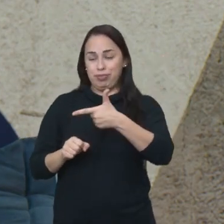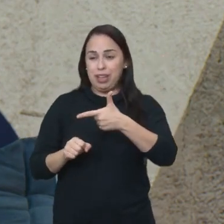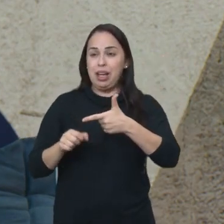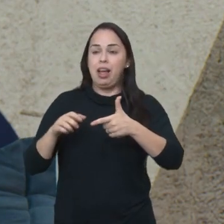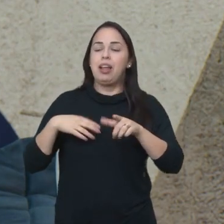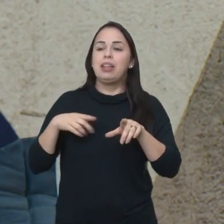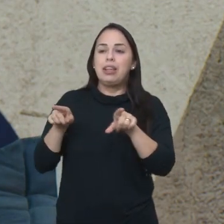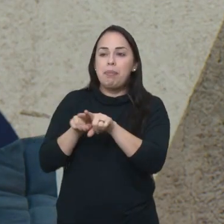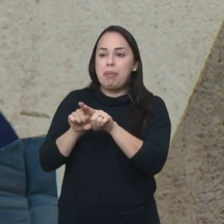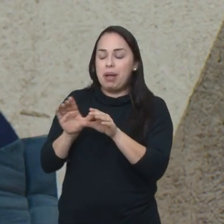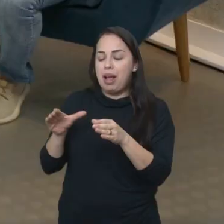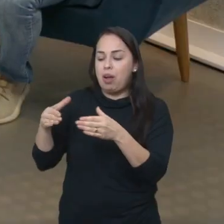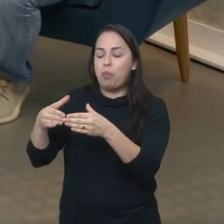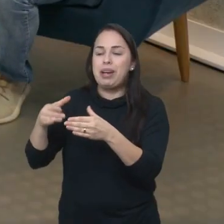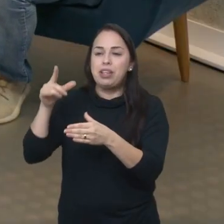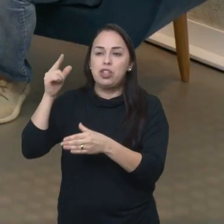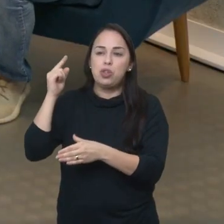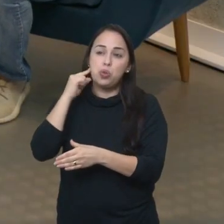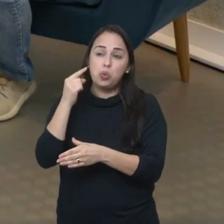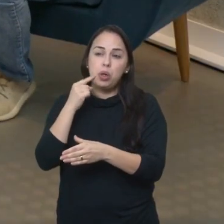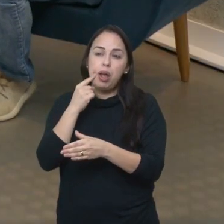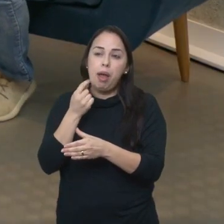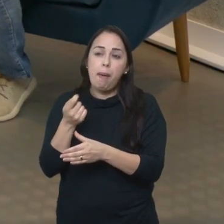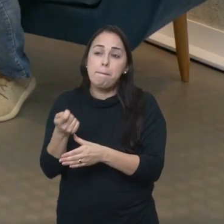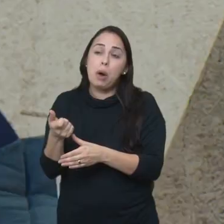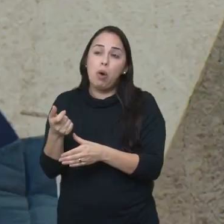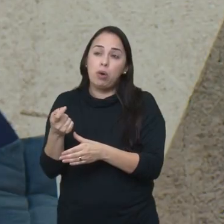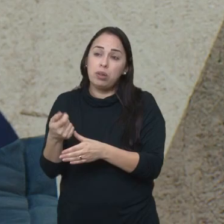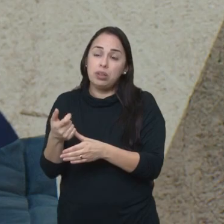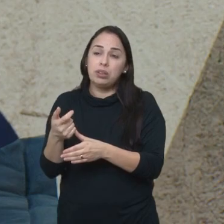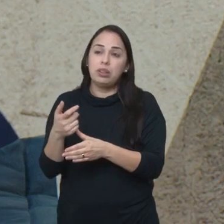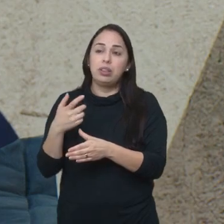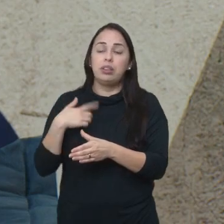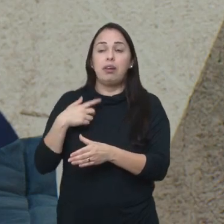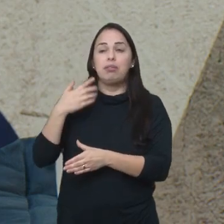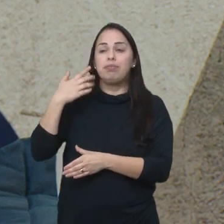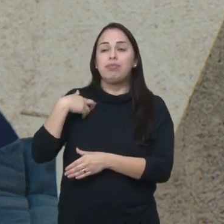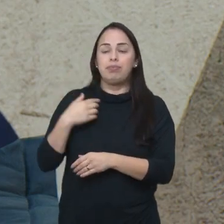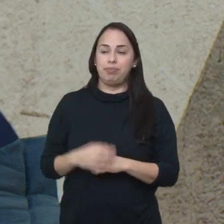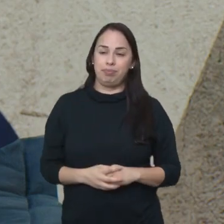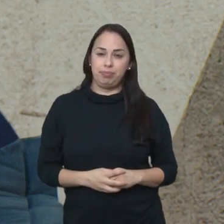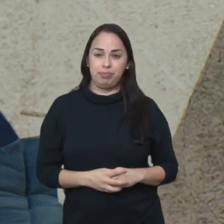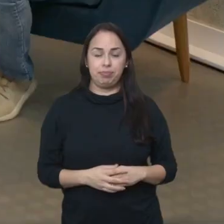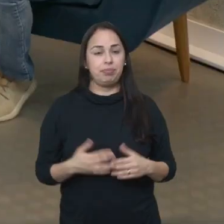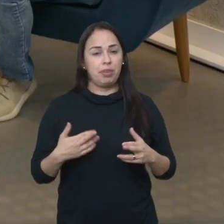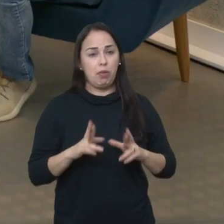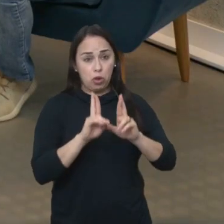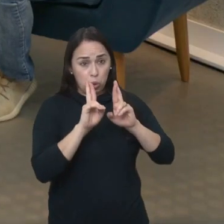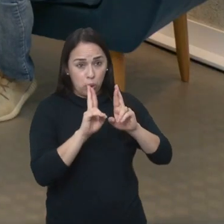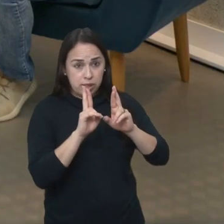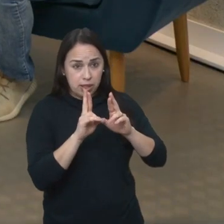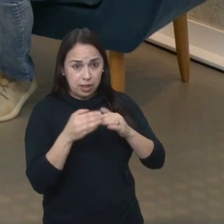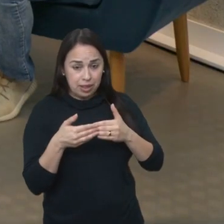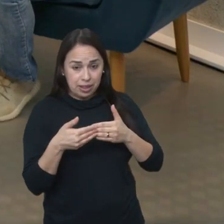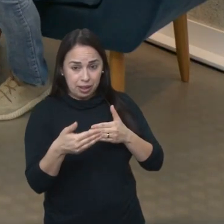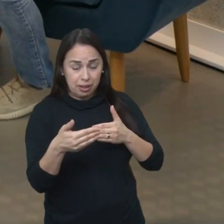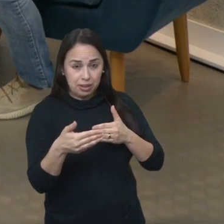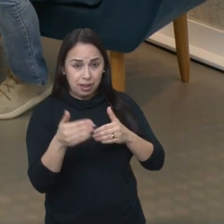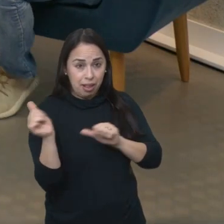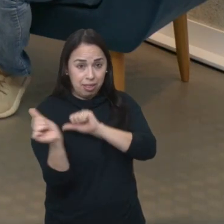da comunidade surda ser uma minoria, muitas das vezes acaba sendo invisível. Vamos torcer para que